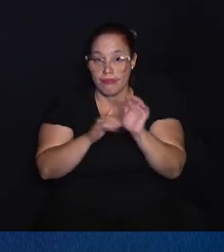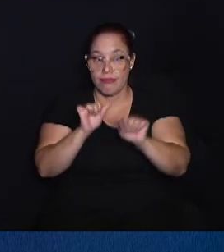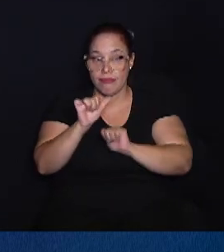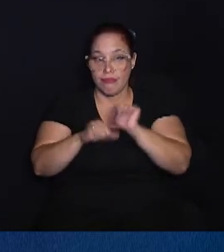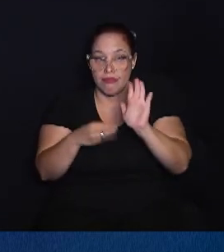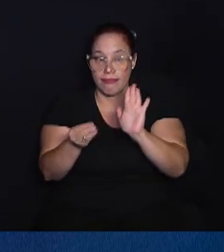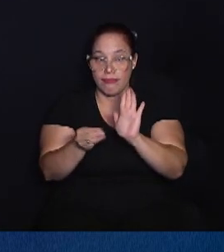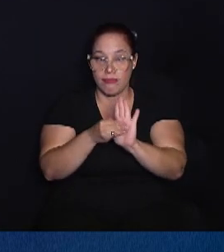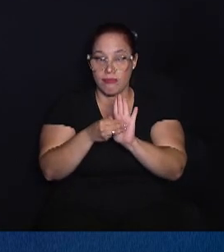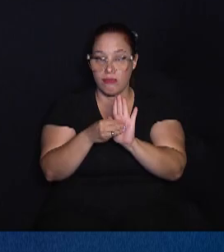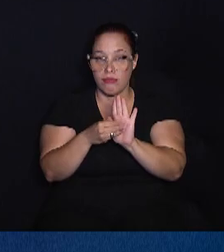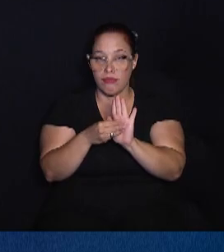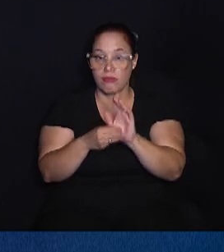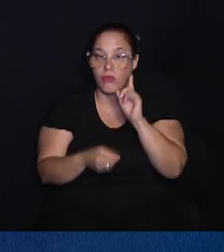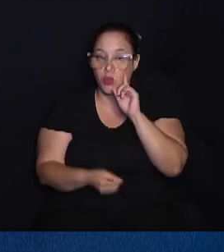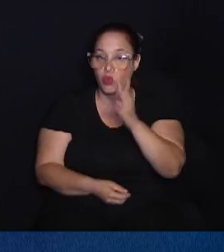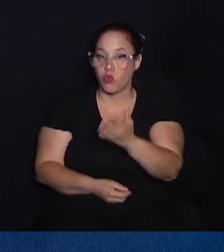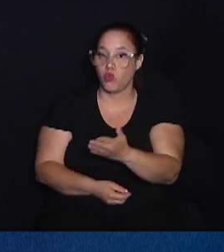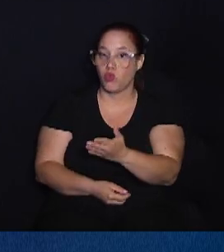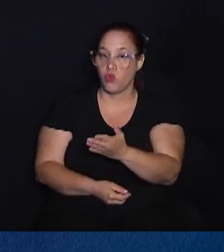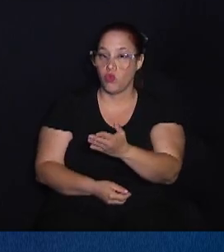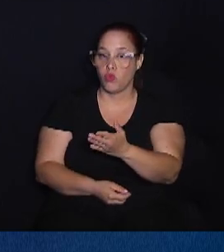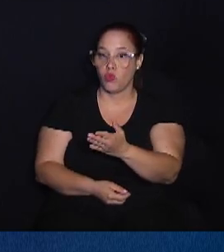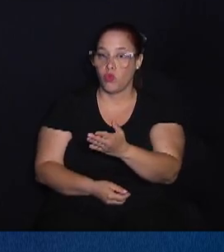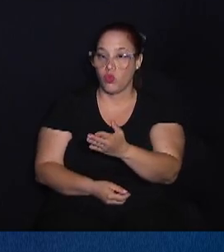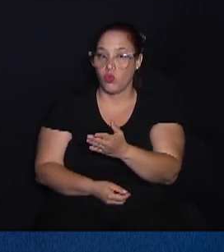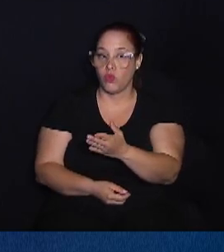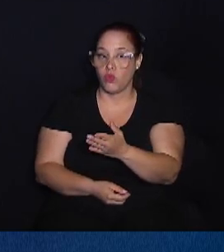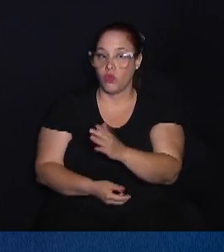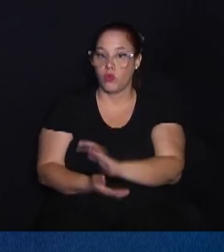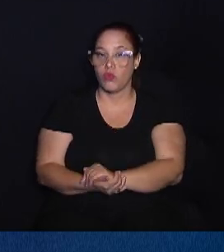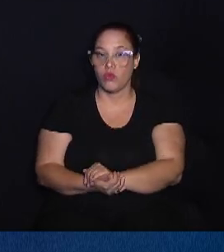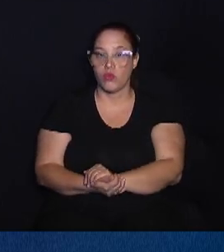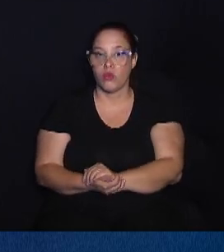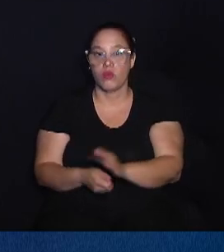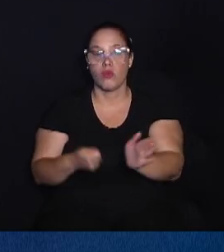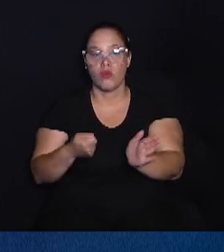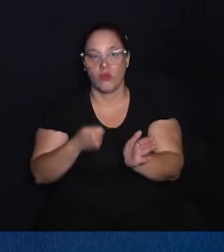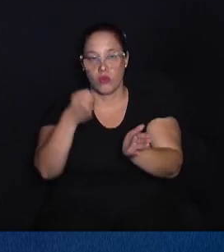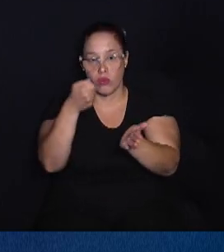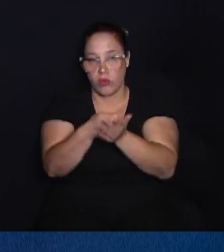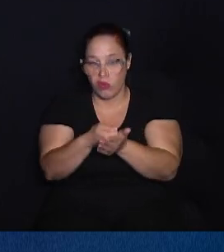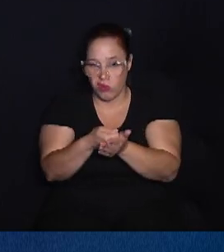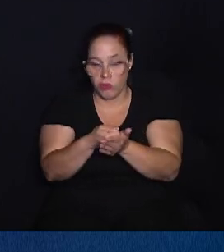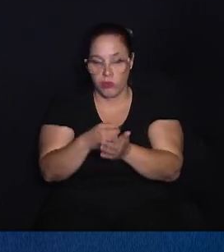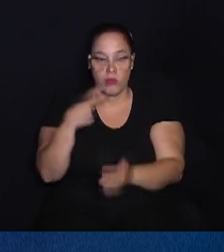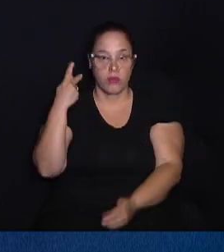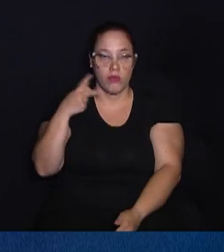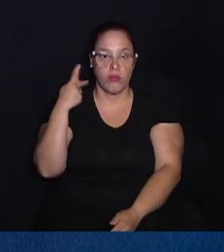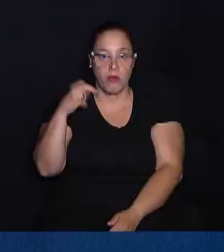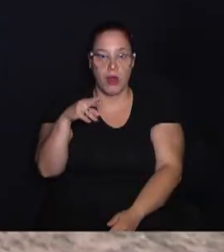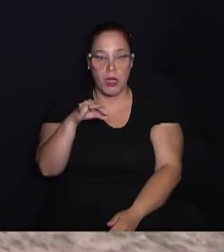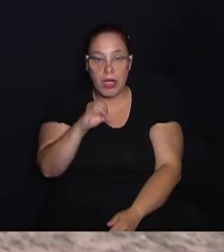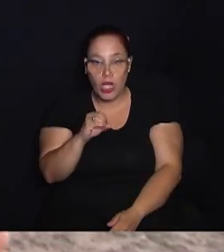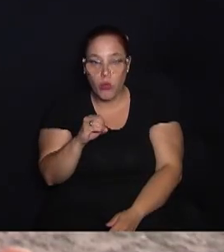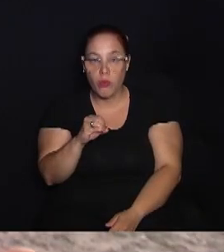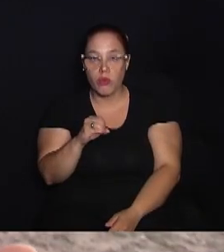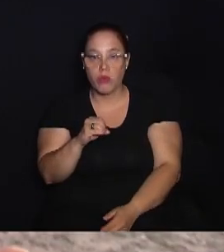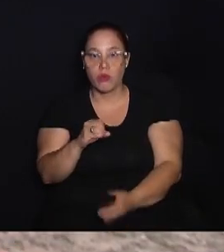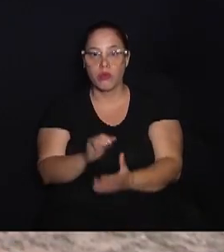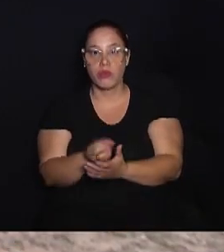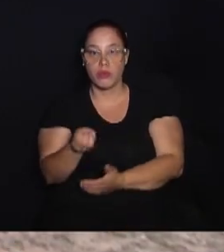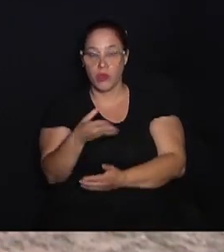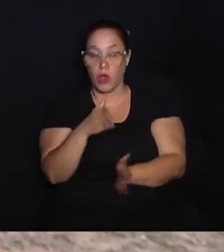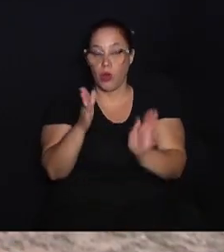proposta de alteração ao projeto de lei 137 de 2023 foi apresentada pelo